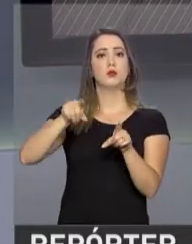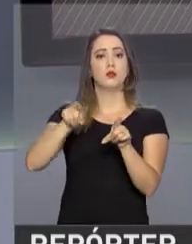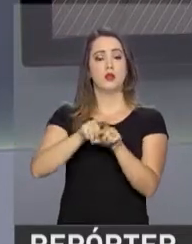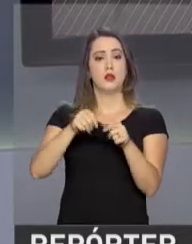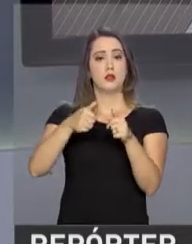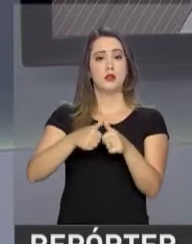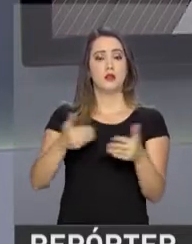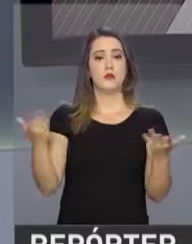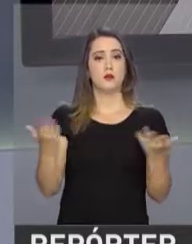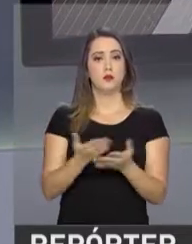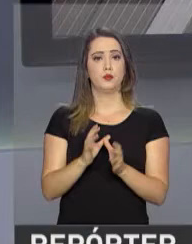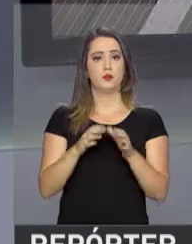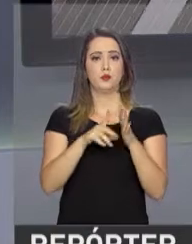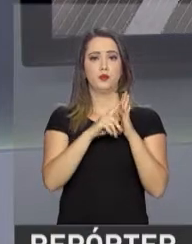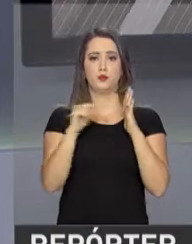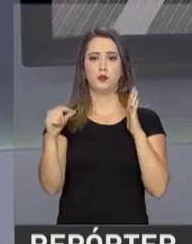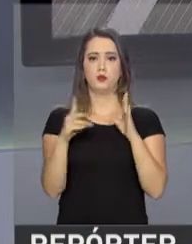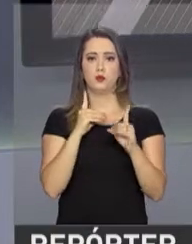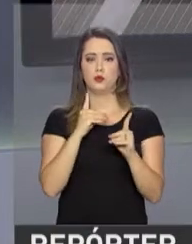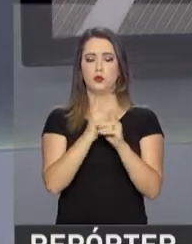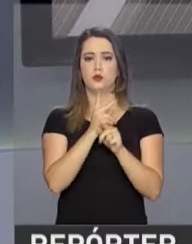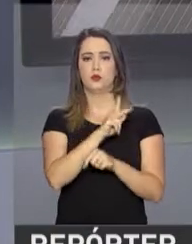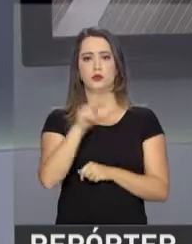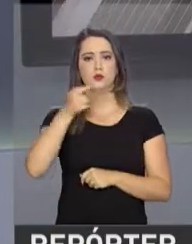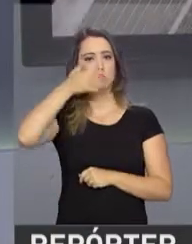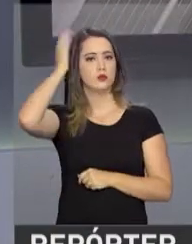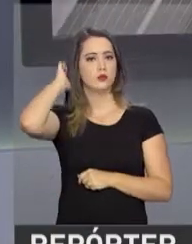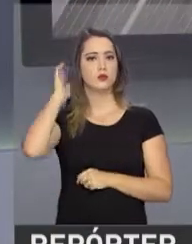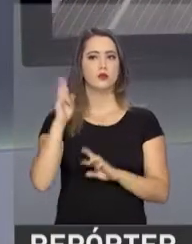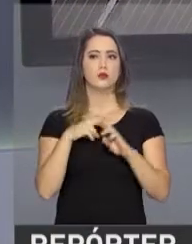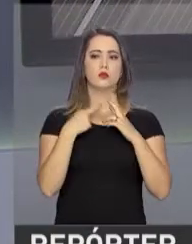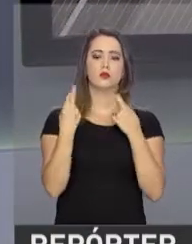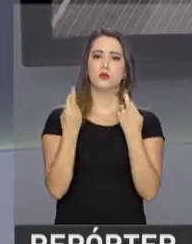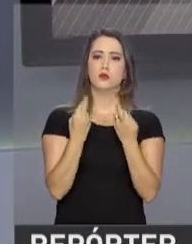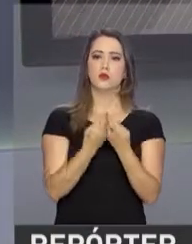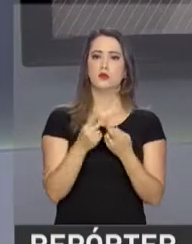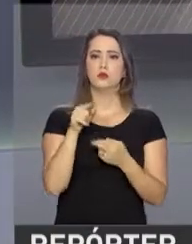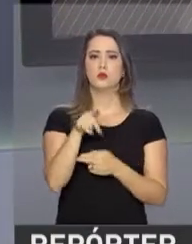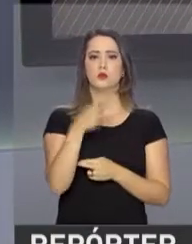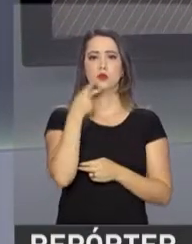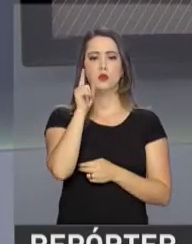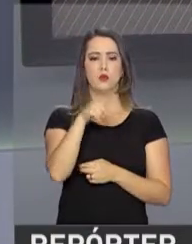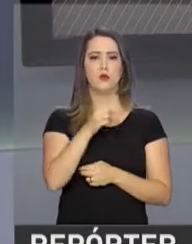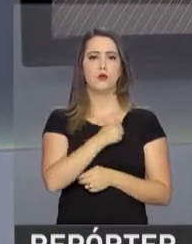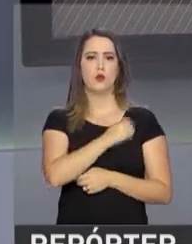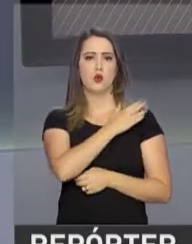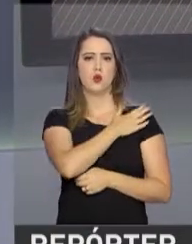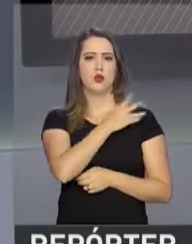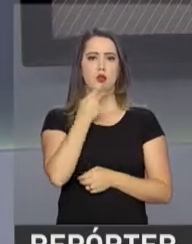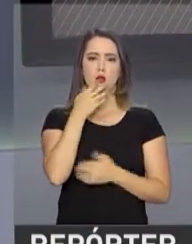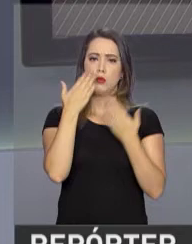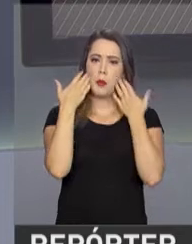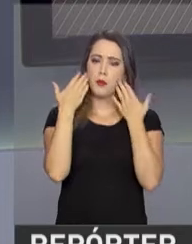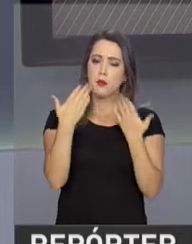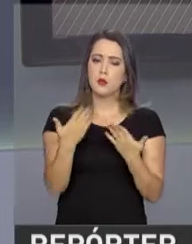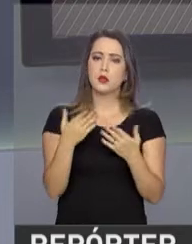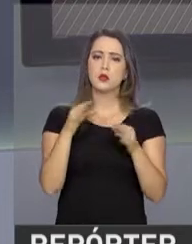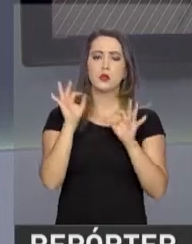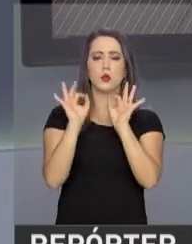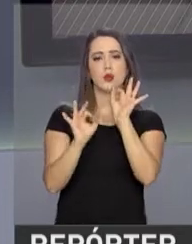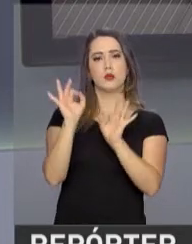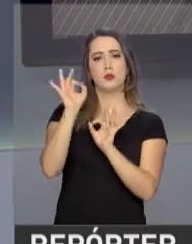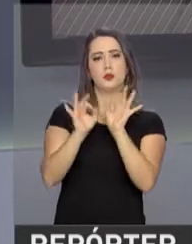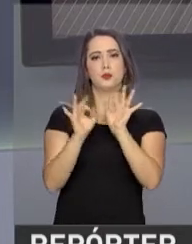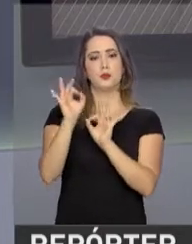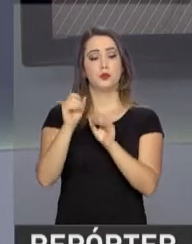esteve hoje no palácio do planalto para um encontro com o presidente michel temer na reunião general apresentou o plano da intervenção e